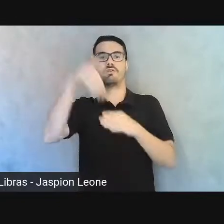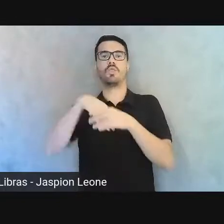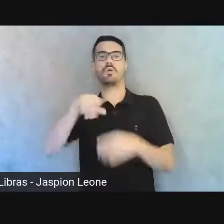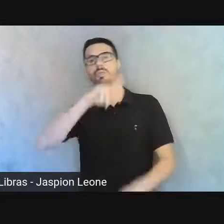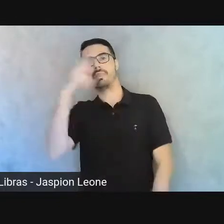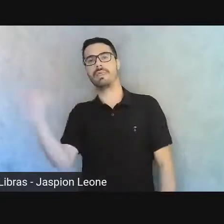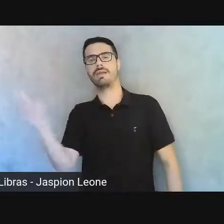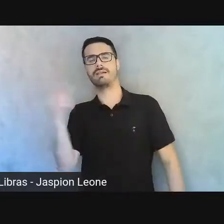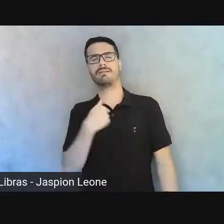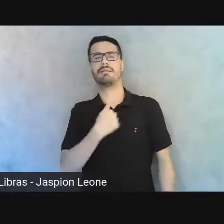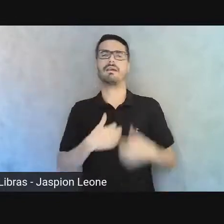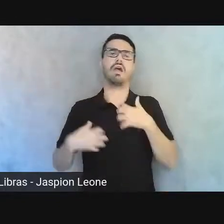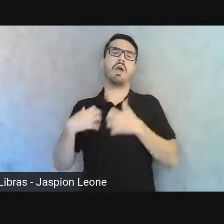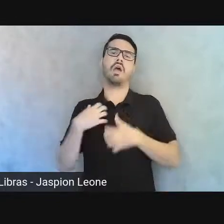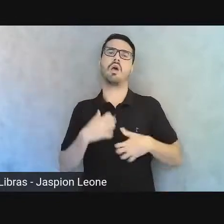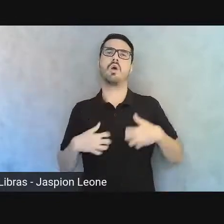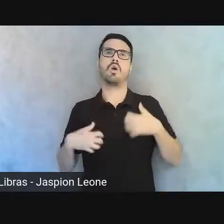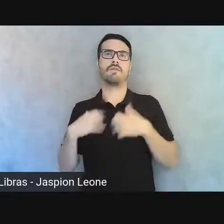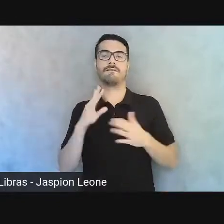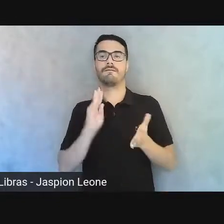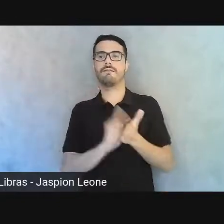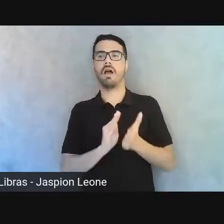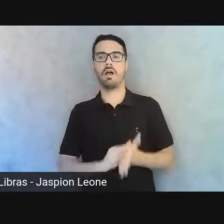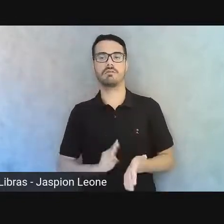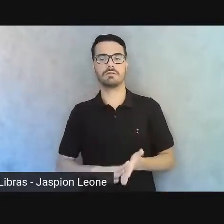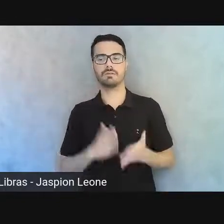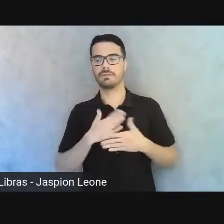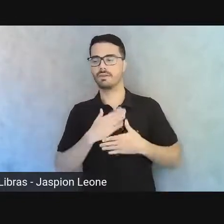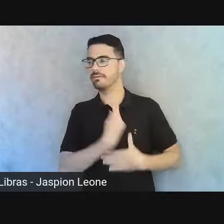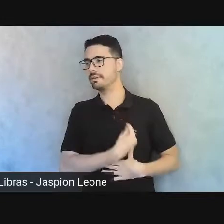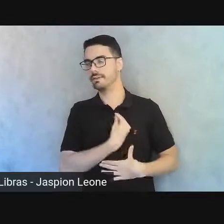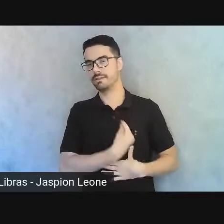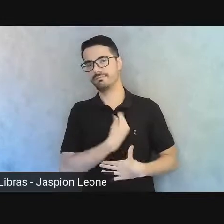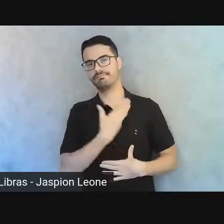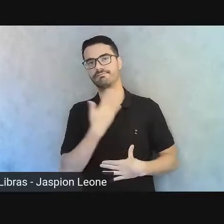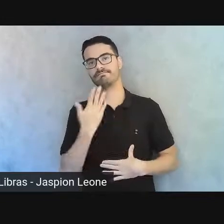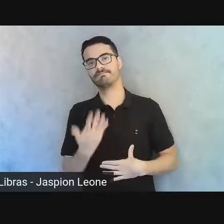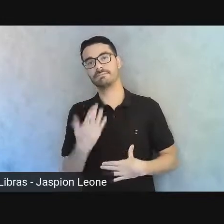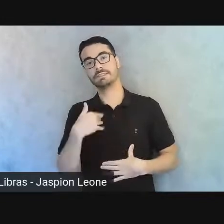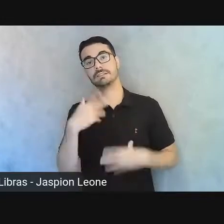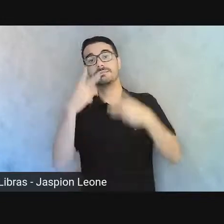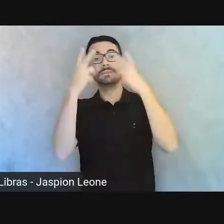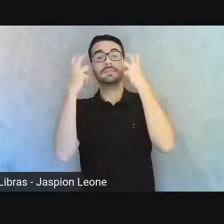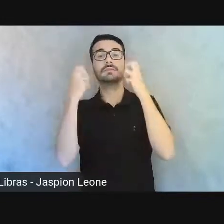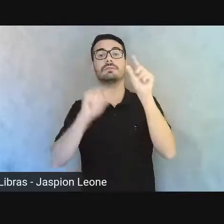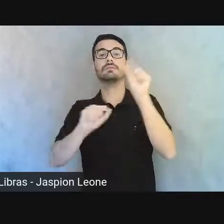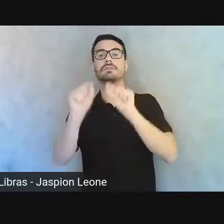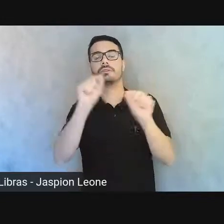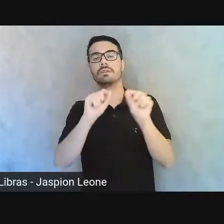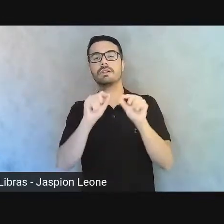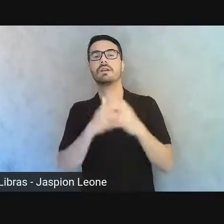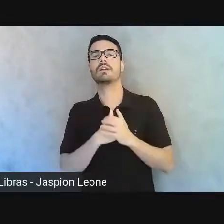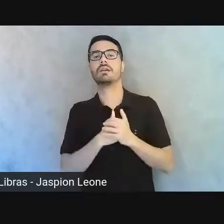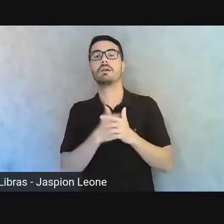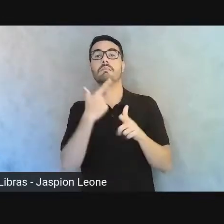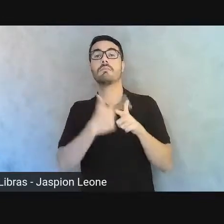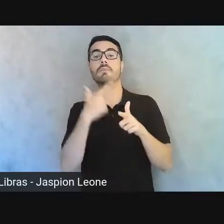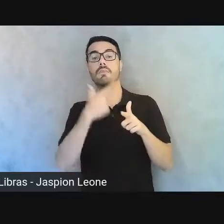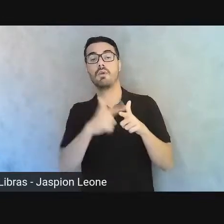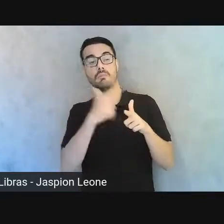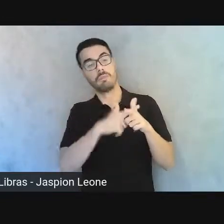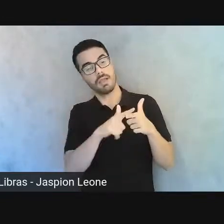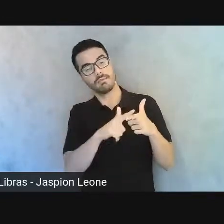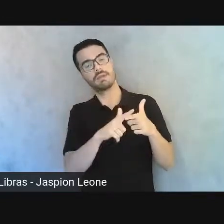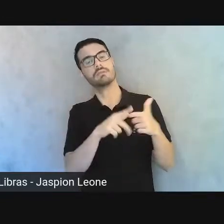pouquinho mais. Eu resumiria essa angústia em perceber que estavam se atacando alguns problemas que não